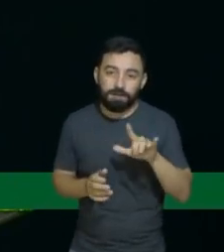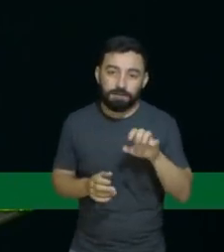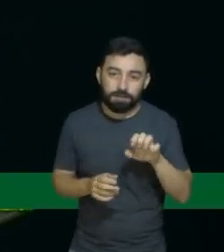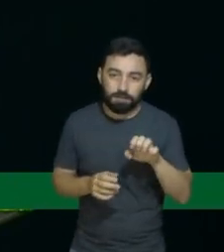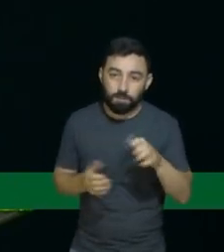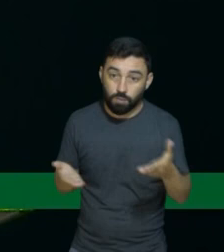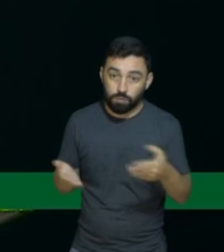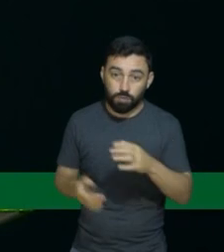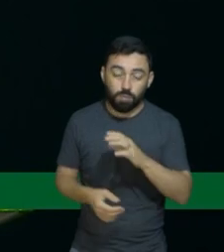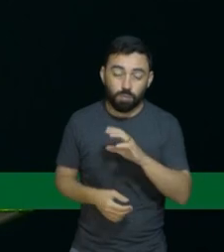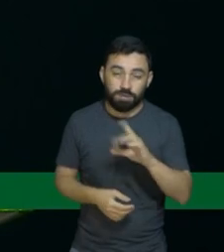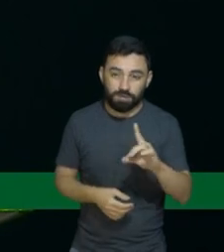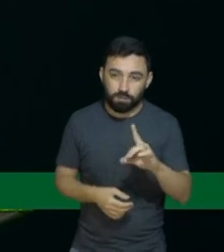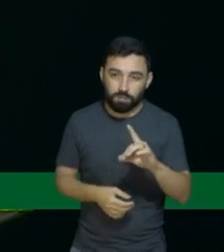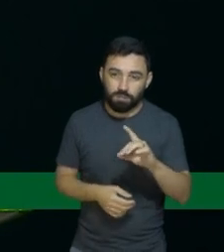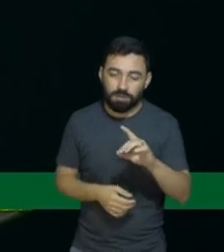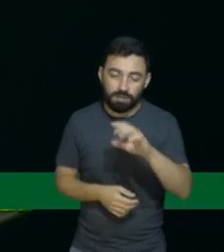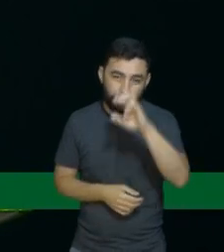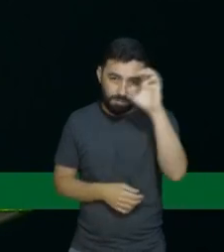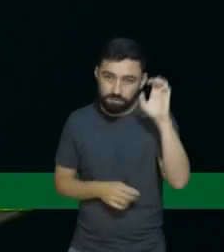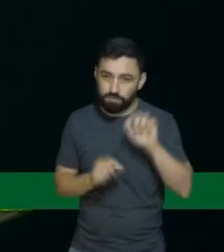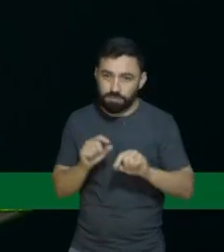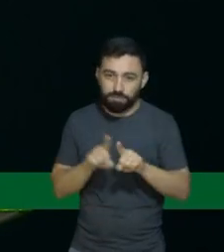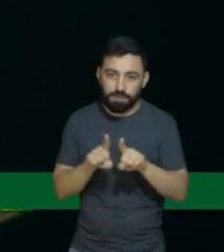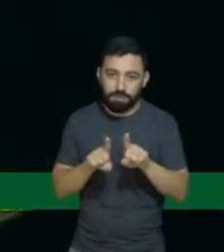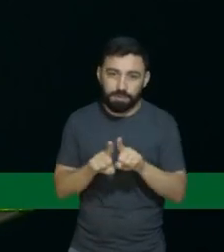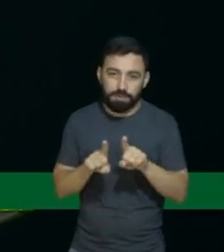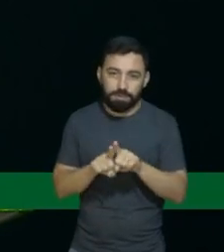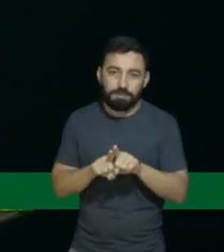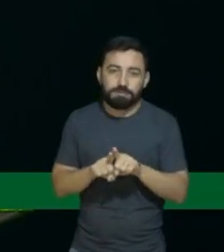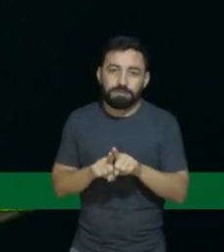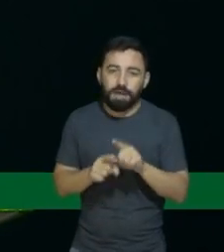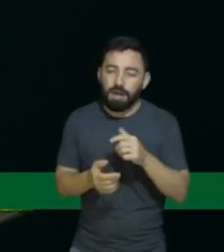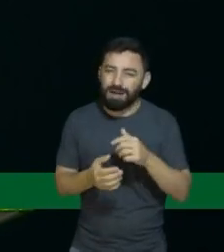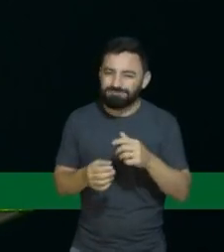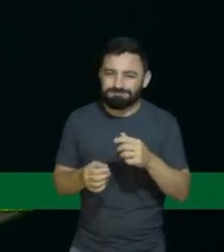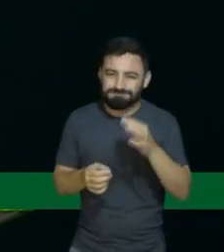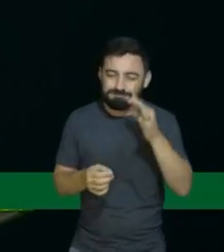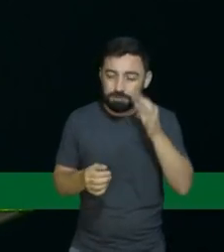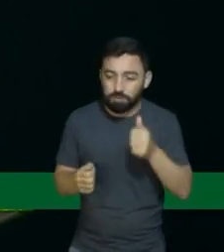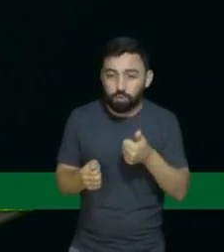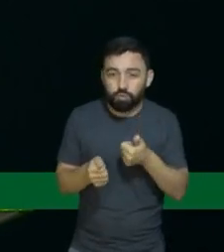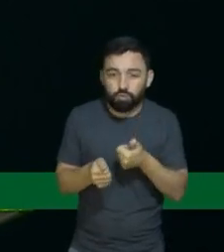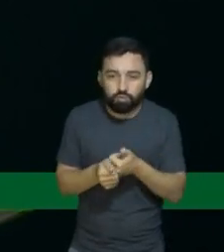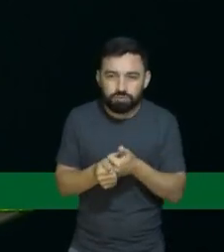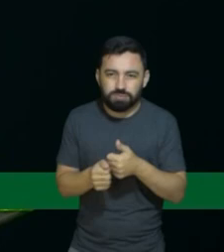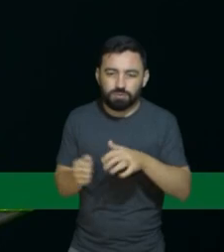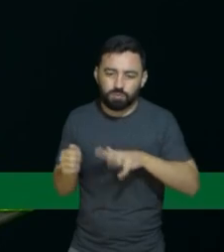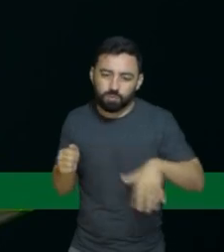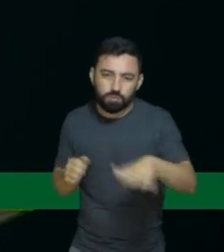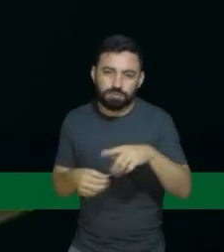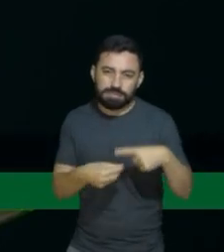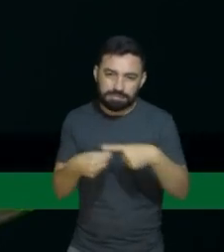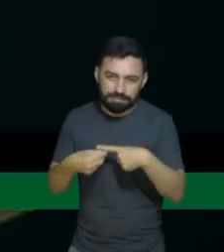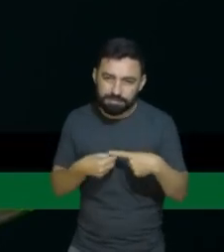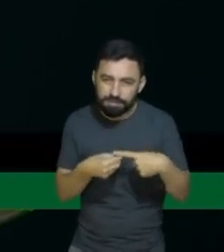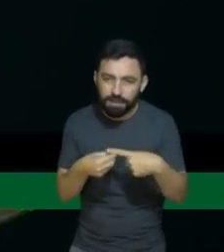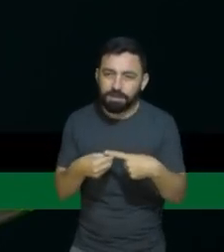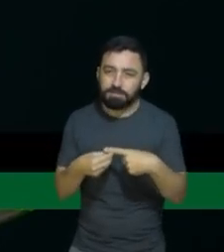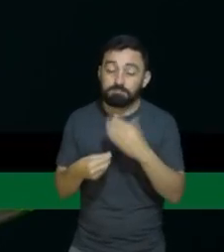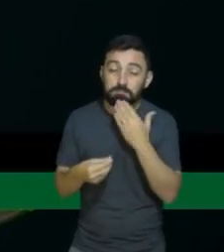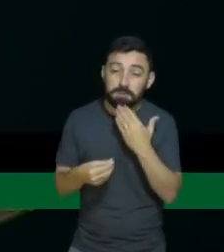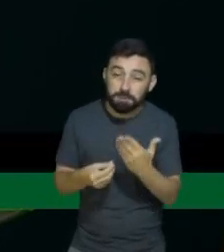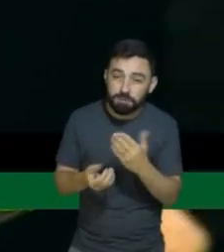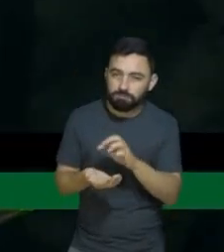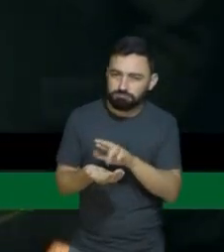coordenador Deputado Emerson Stein aproximando as cidades através delas as demandas